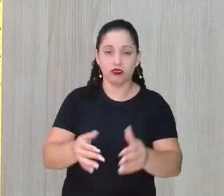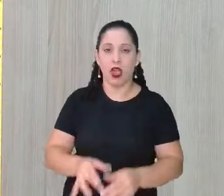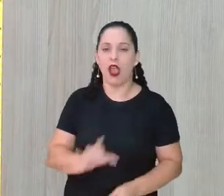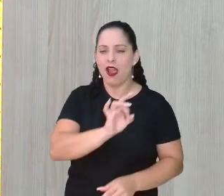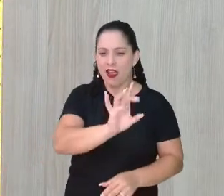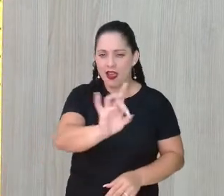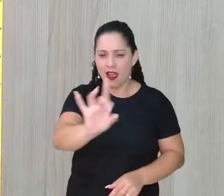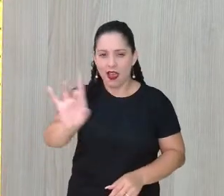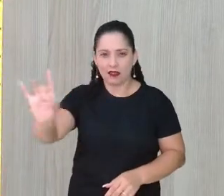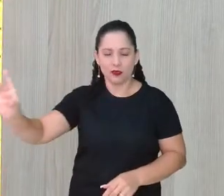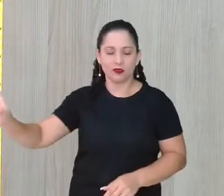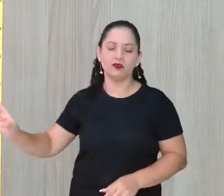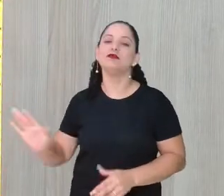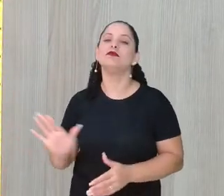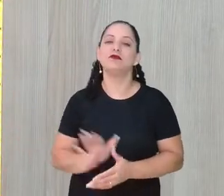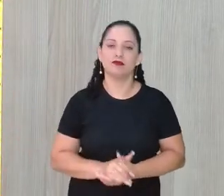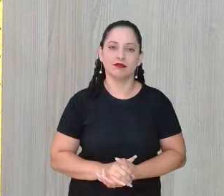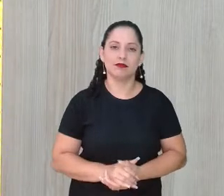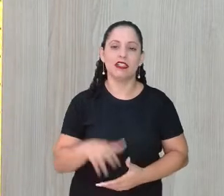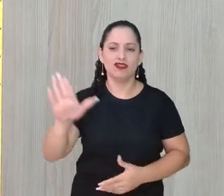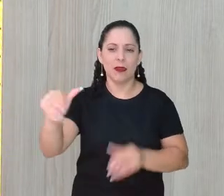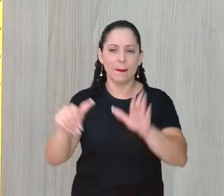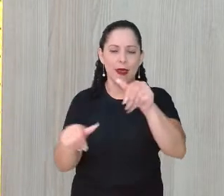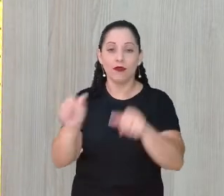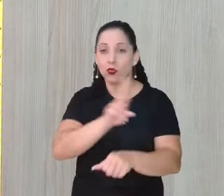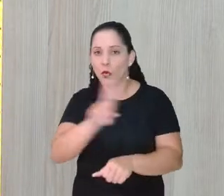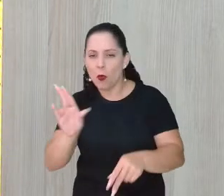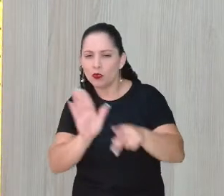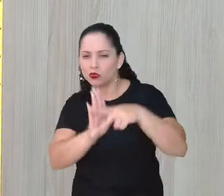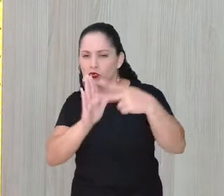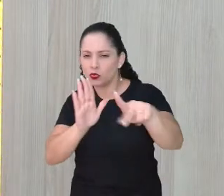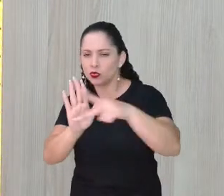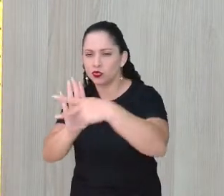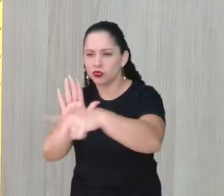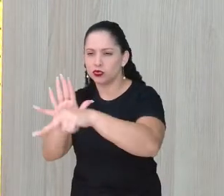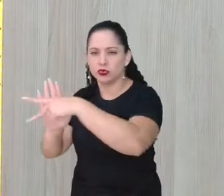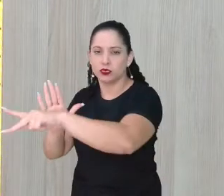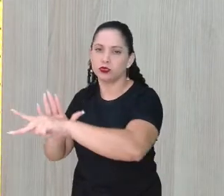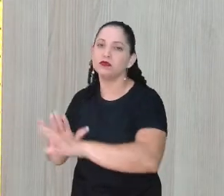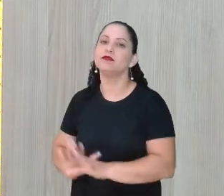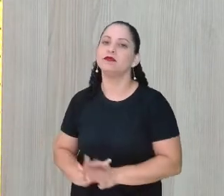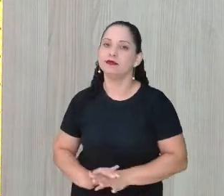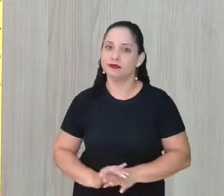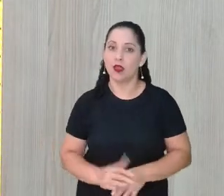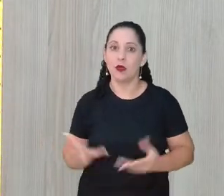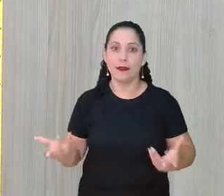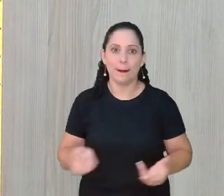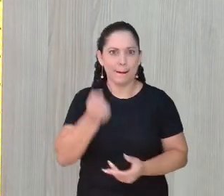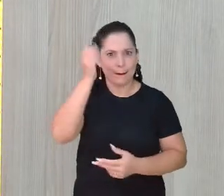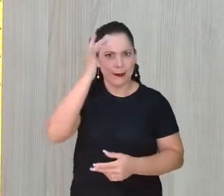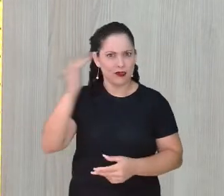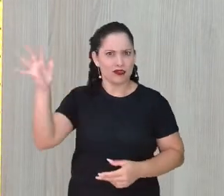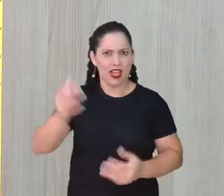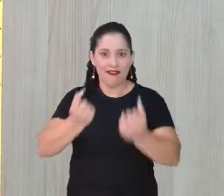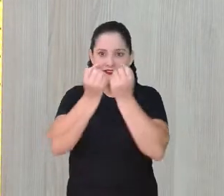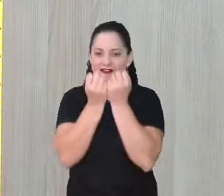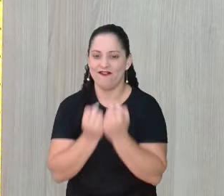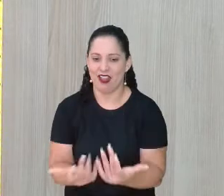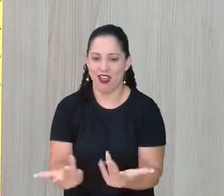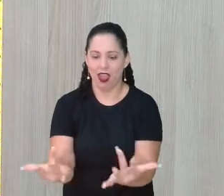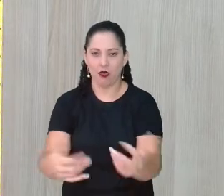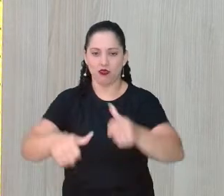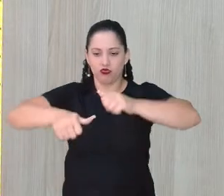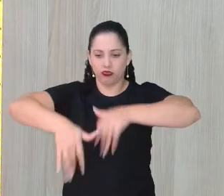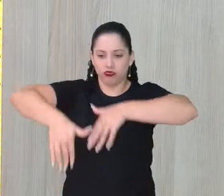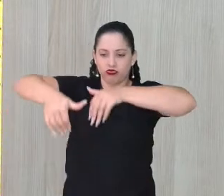reportava a esses soldados pelo seu nome. Então, imagine um batalhão de milhões ali, né, ou milhares,